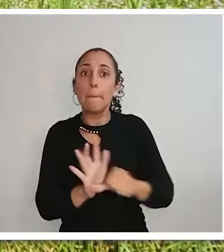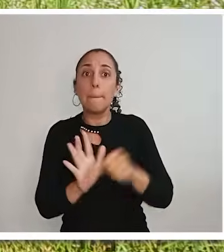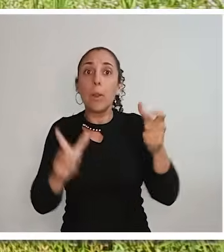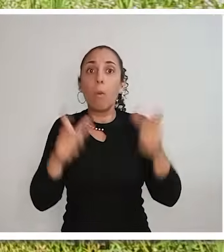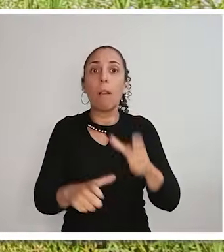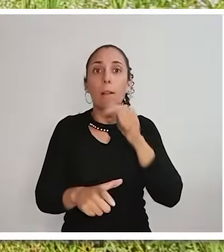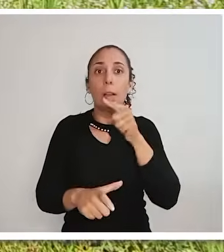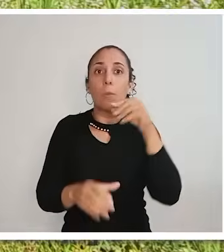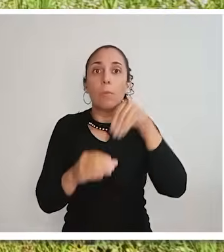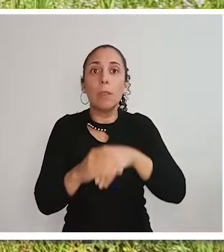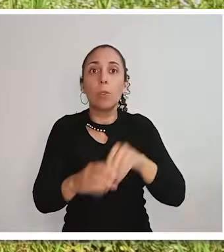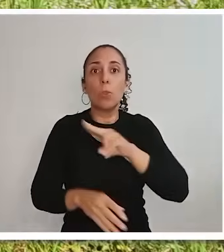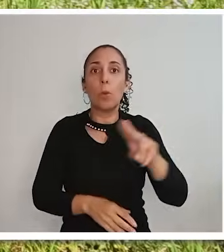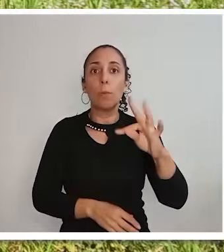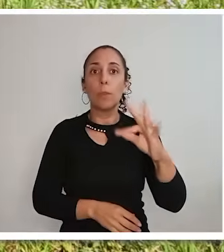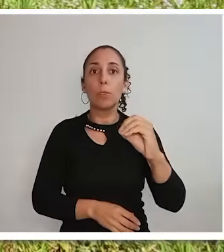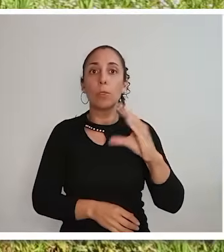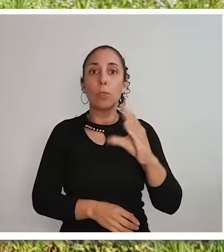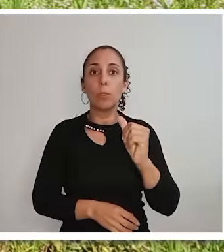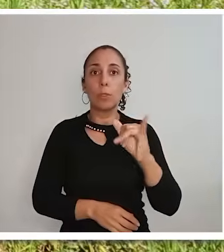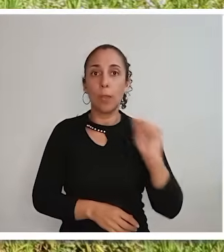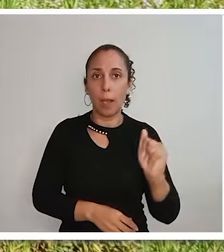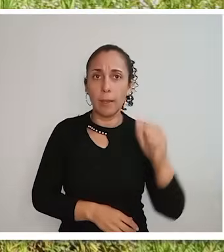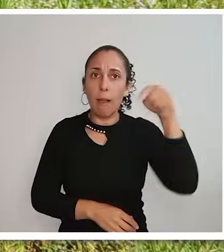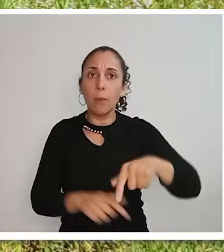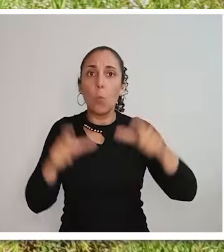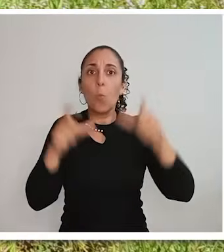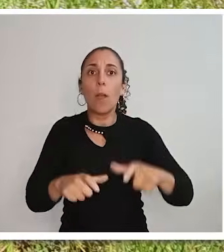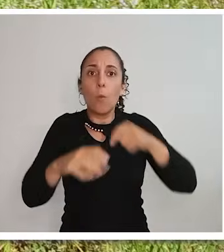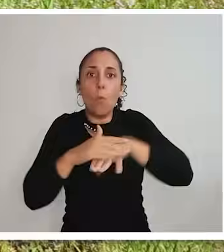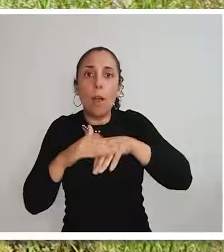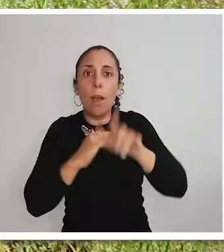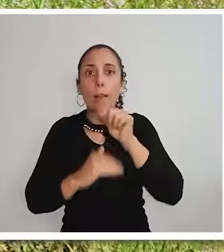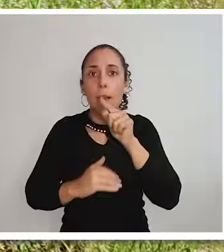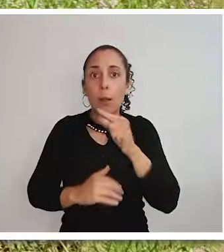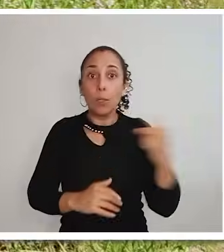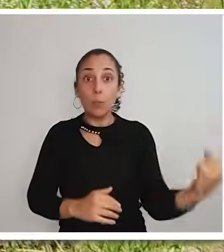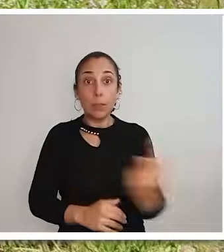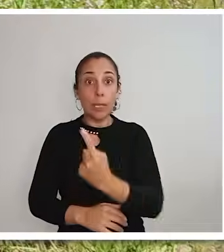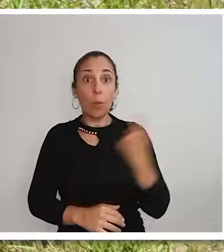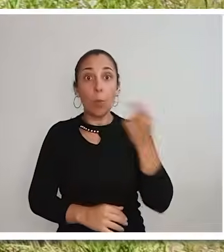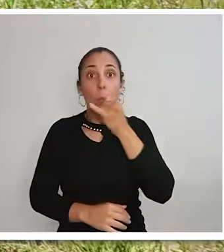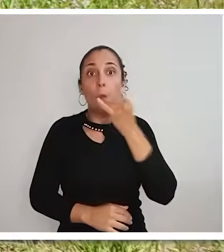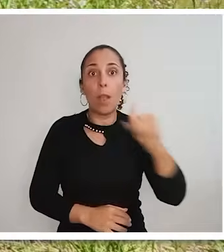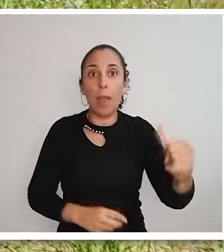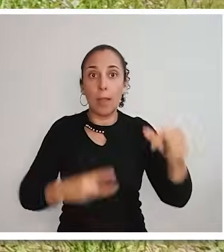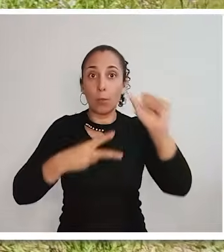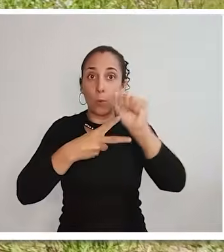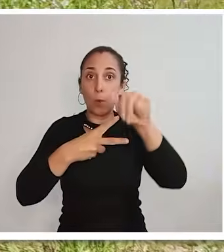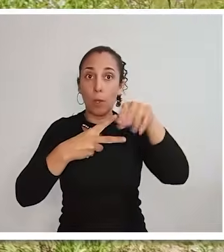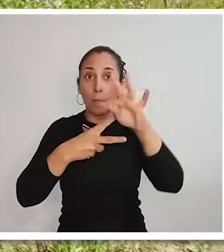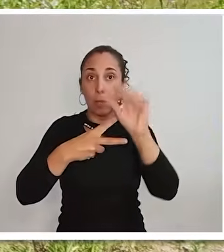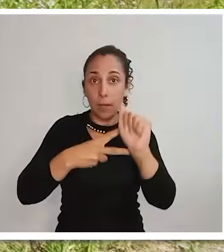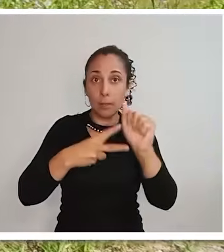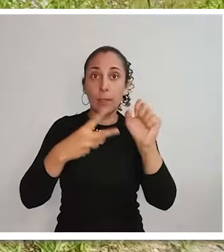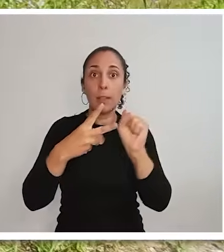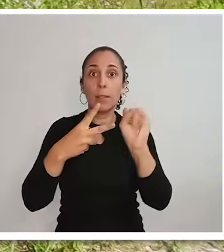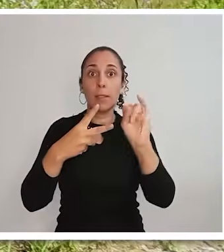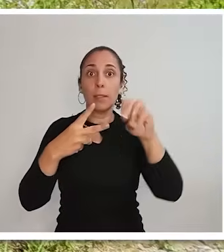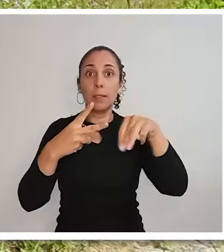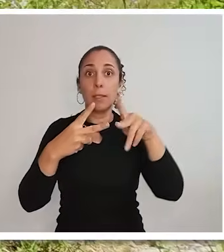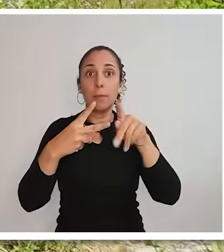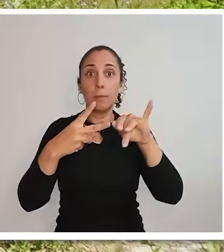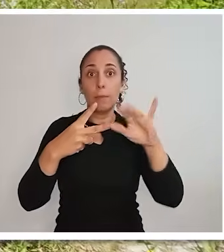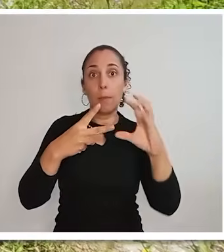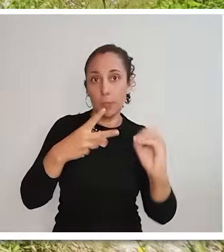primeiro reservatório do circuito hidráulico de Anta e Simplício, que é muito bonito. Esse aqui é o reservatório de Tocaia. Aqui, com um pouquinho de